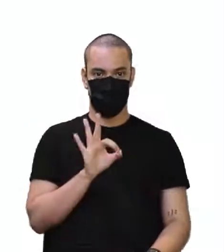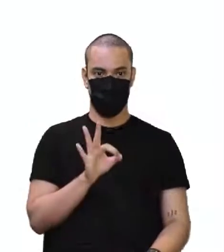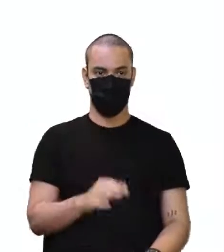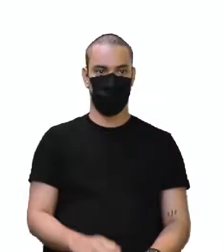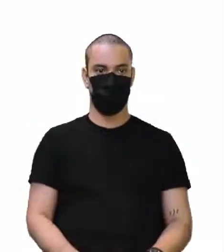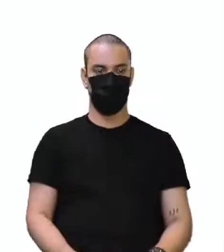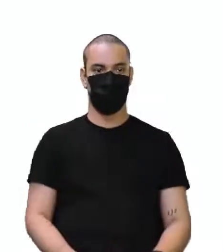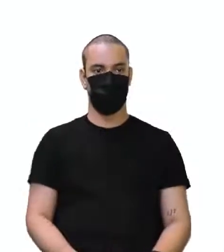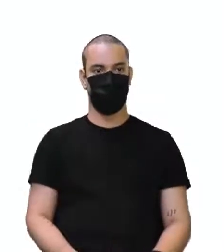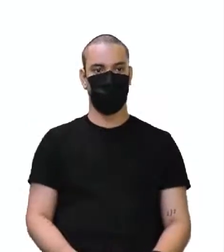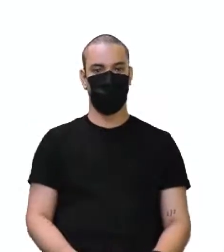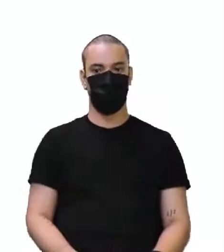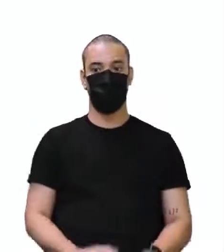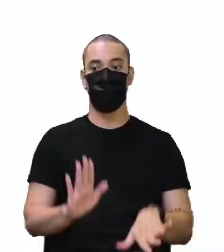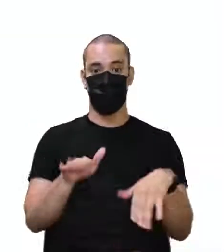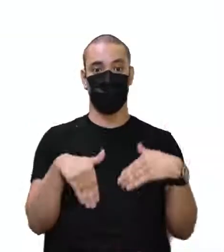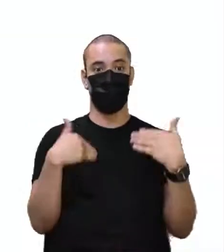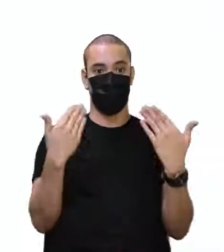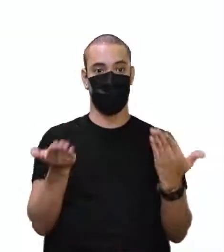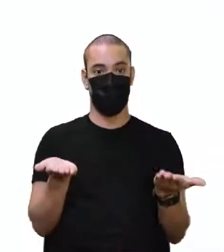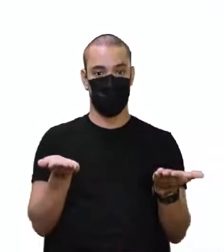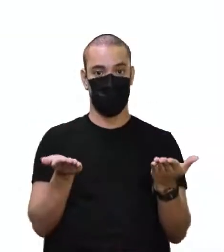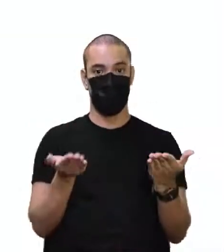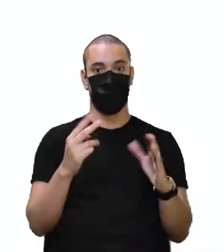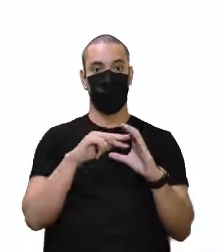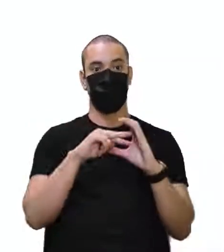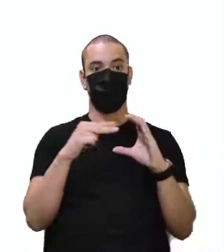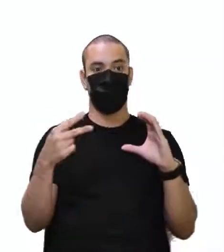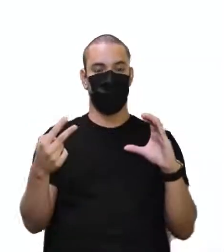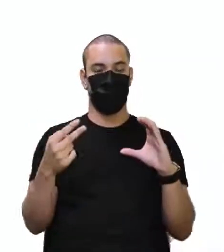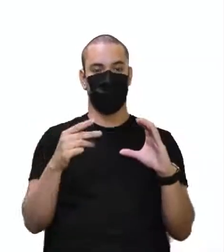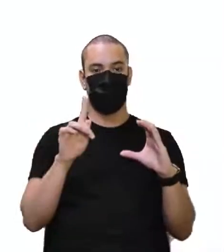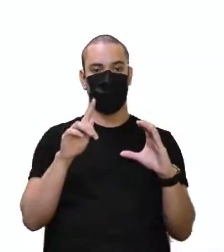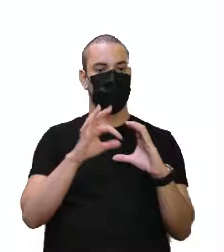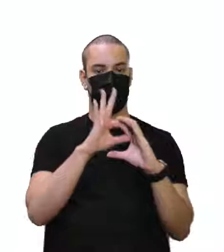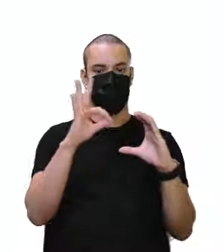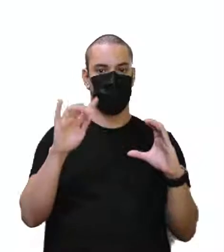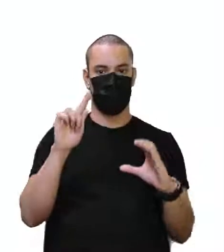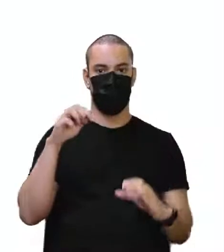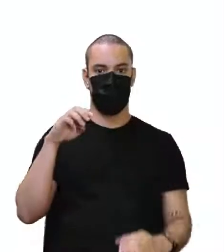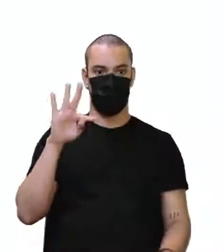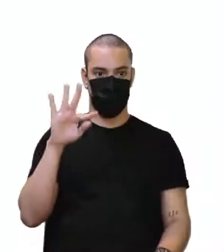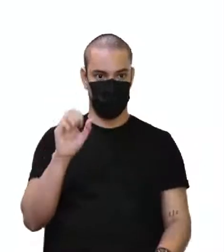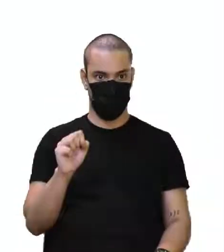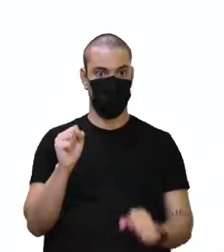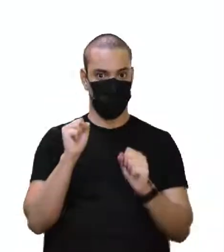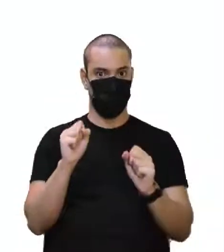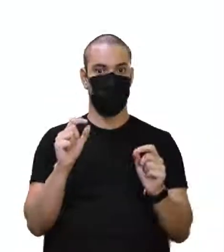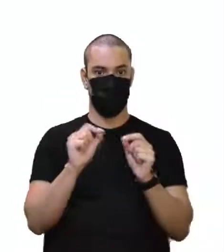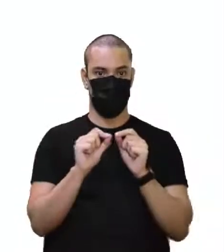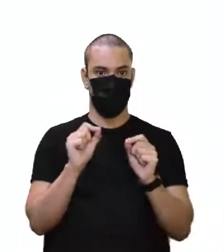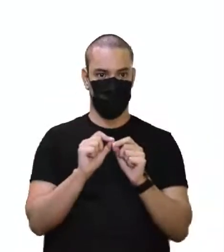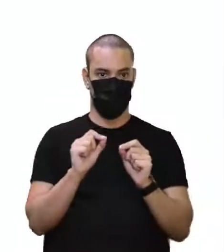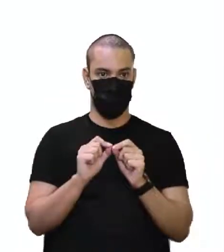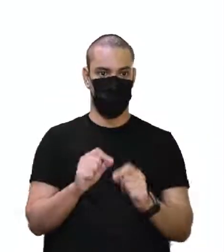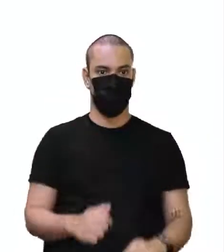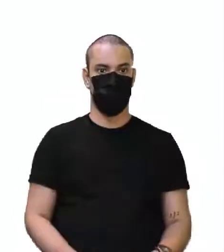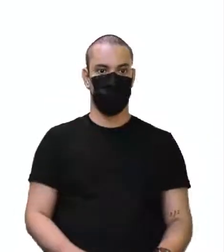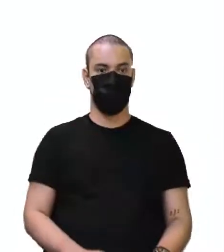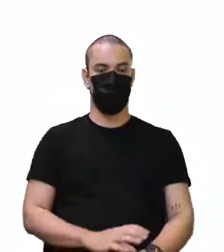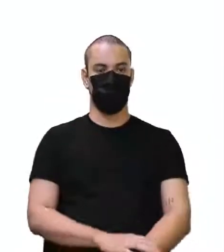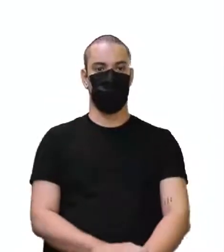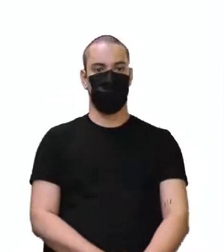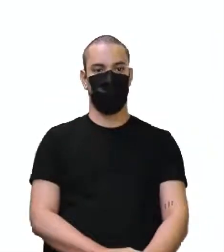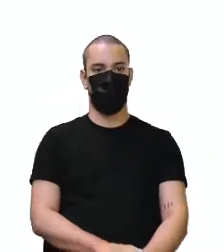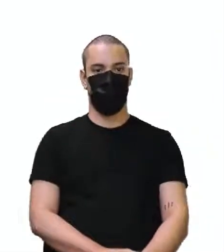Vamos lá, então? Quais são os gametas produzidos pelo indivíduo? A gente pode colocar ali o indivíduo 1, né? Indivíduo 2, prof, só